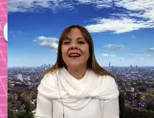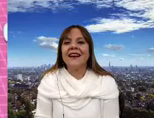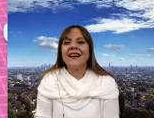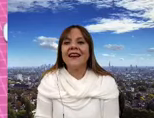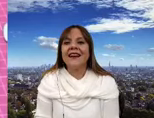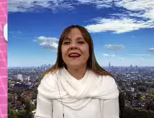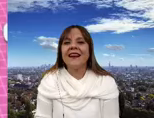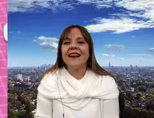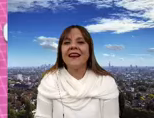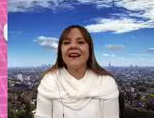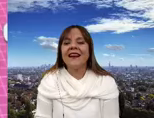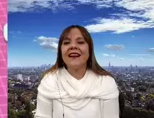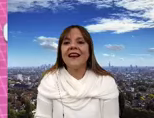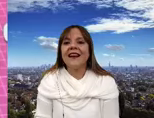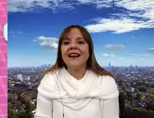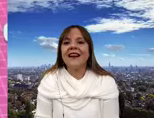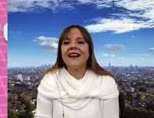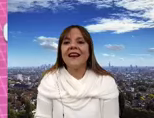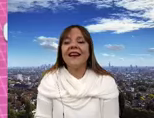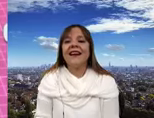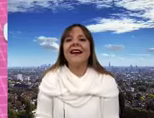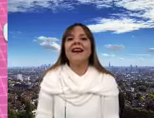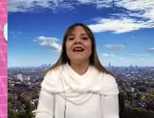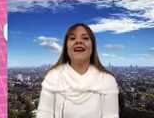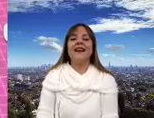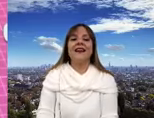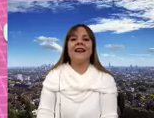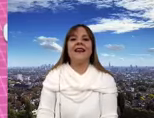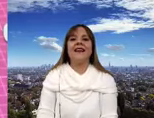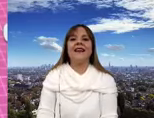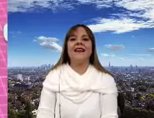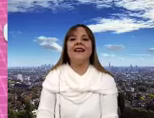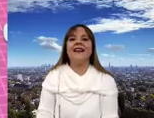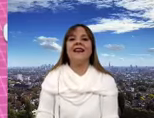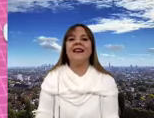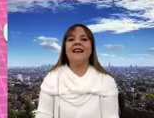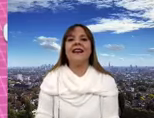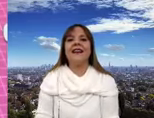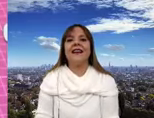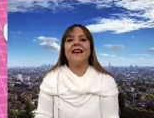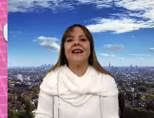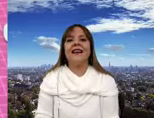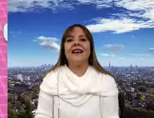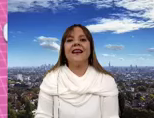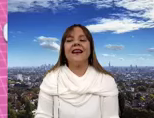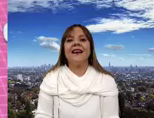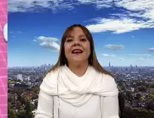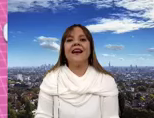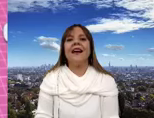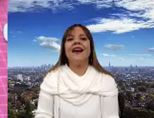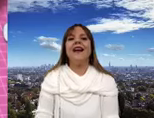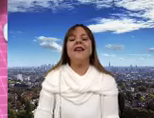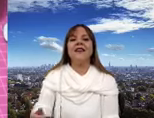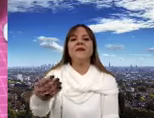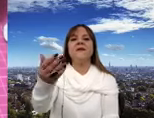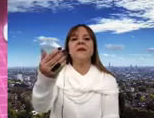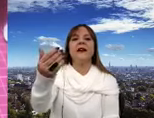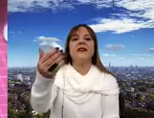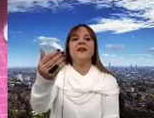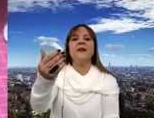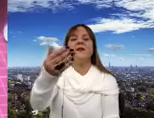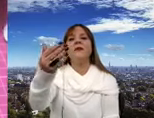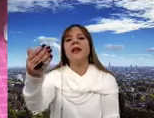ficar torta a minha boca. E quando eu abrir, ó, vai estar os dois furos aqui bem no meio do focinho. Ah, traz mais para perto, mais